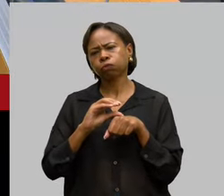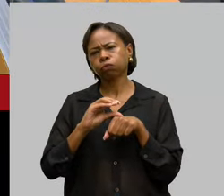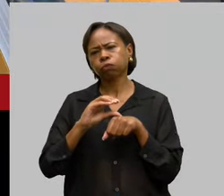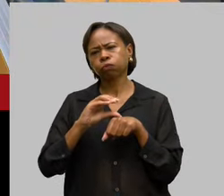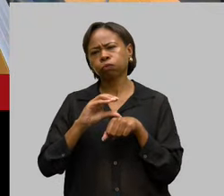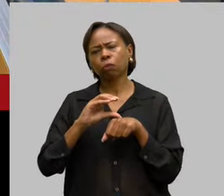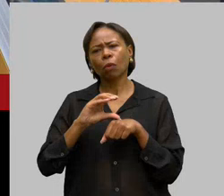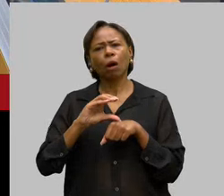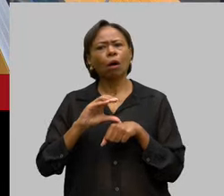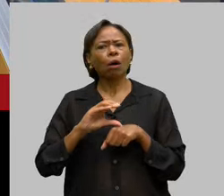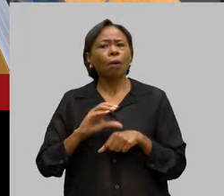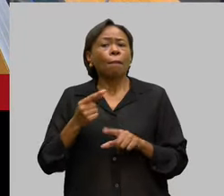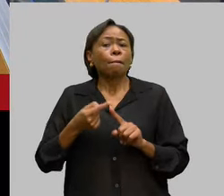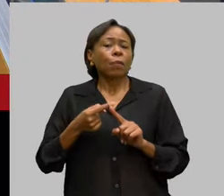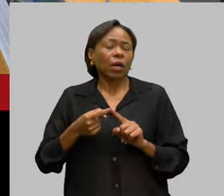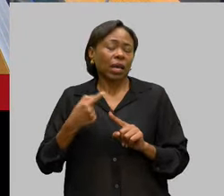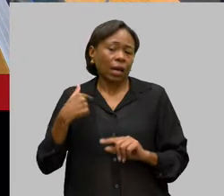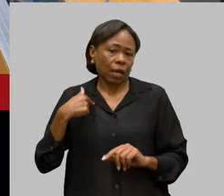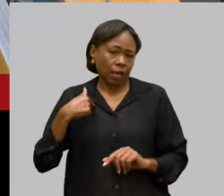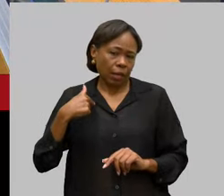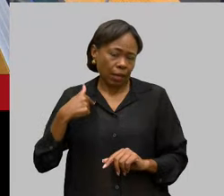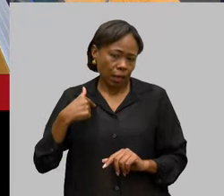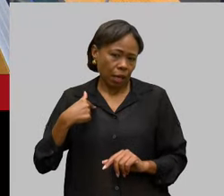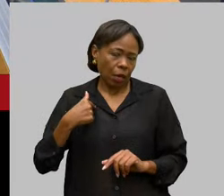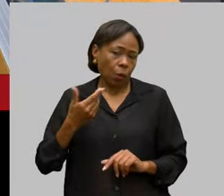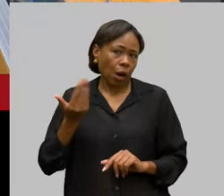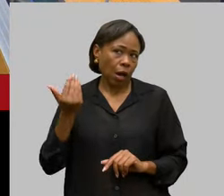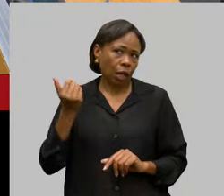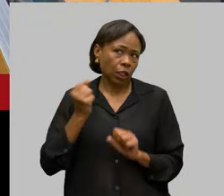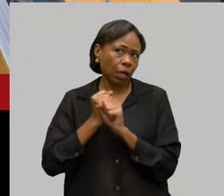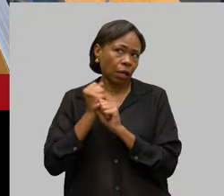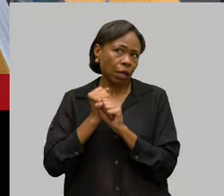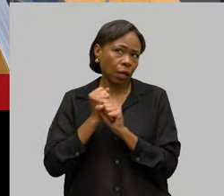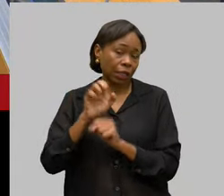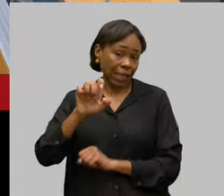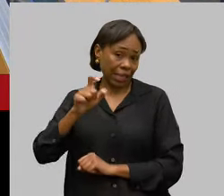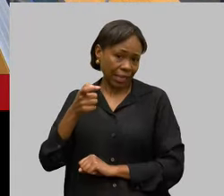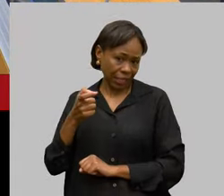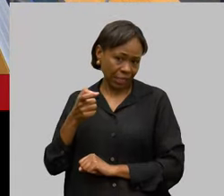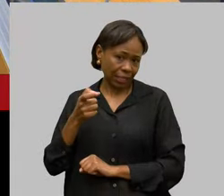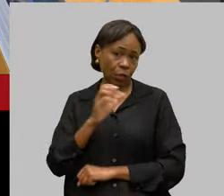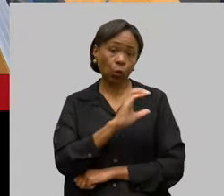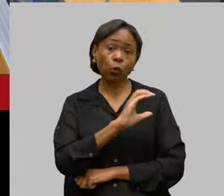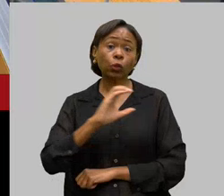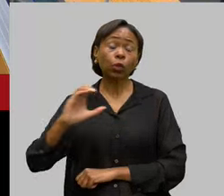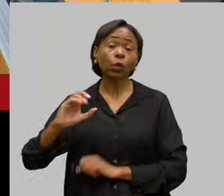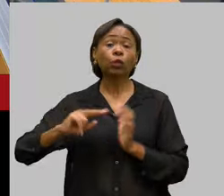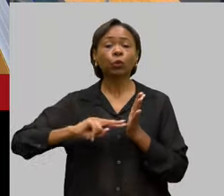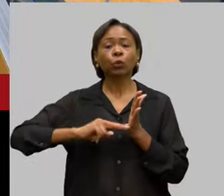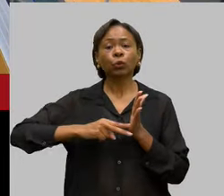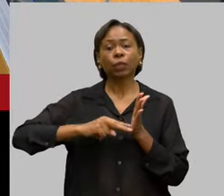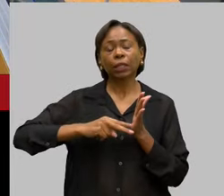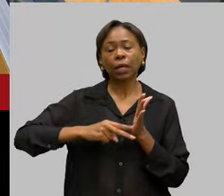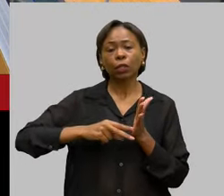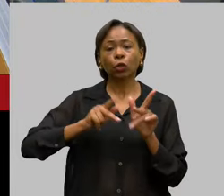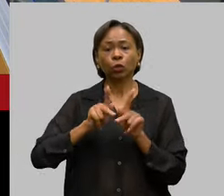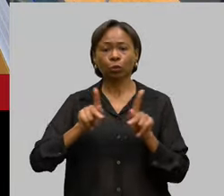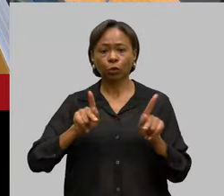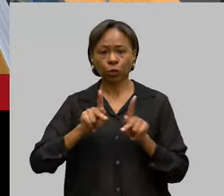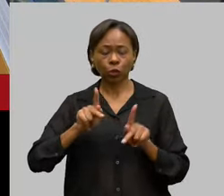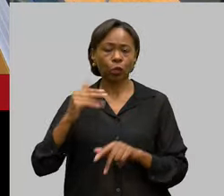porque eu fui durante muito tempo coordenador né Presidente né vamos dizer assim do Sindicato dos Professores de Juiz de